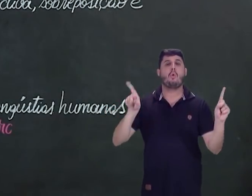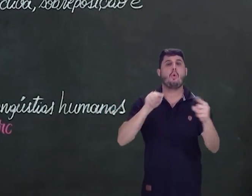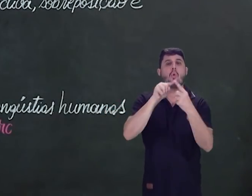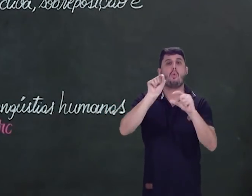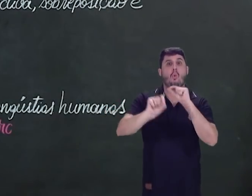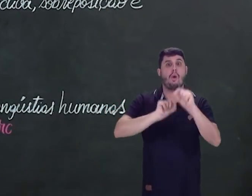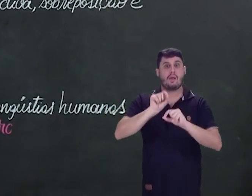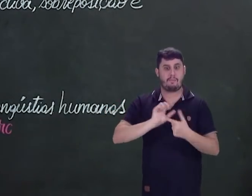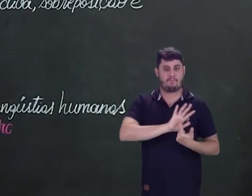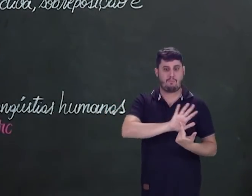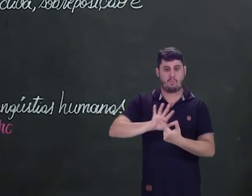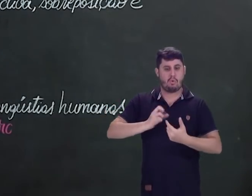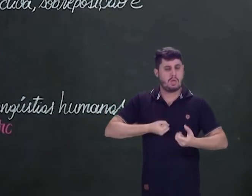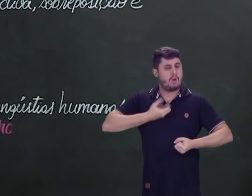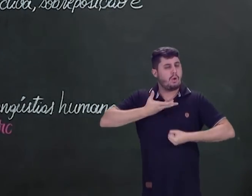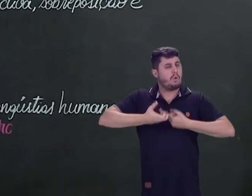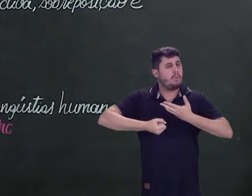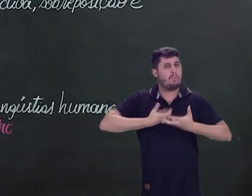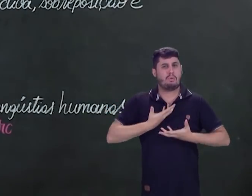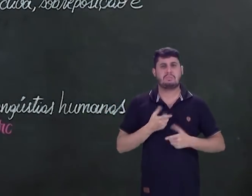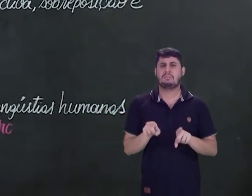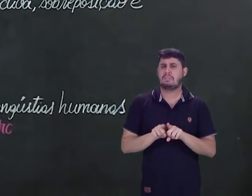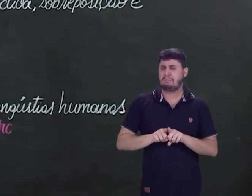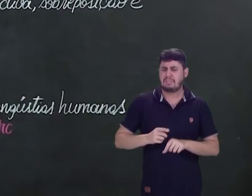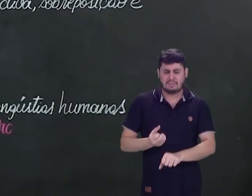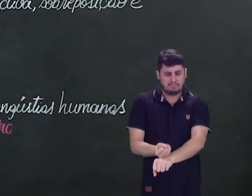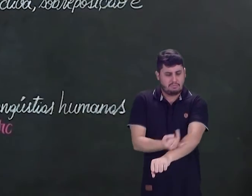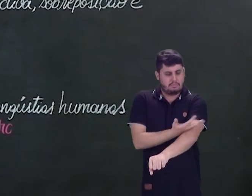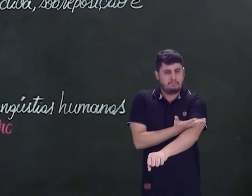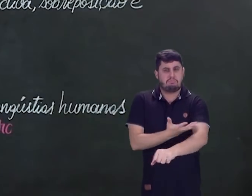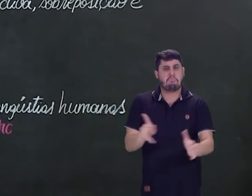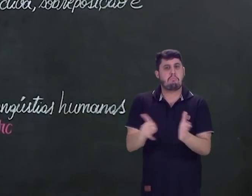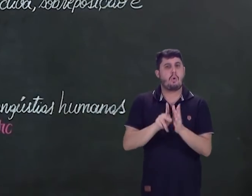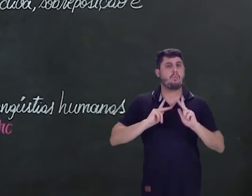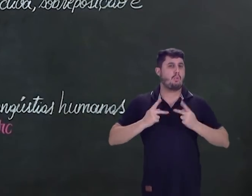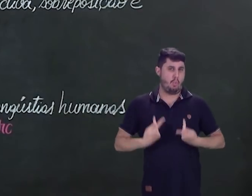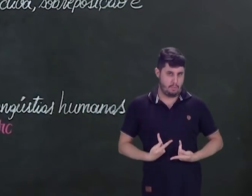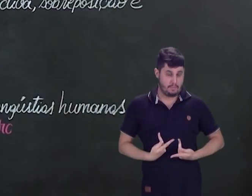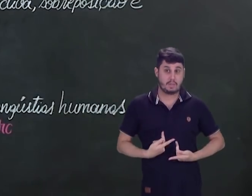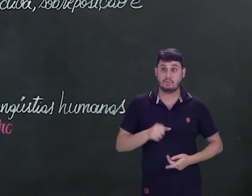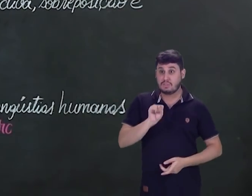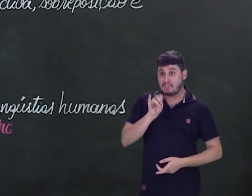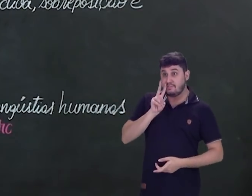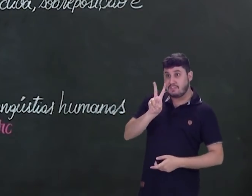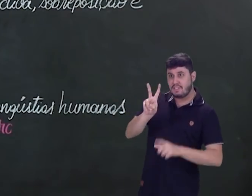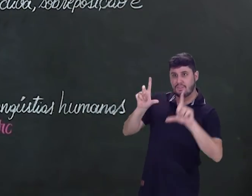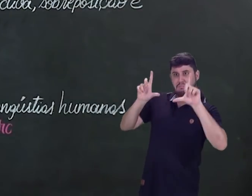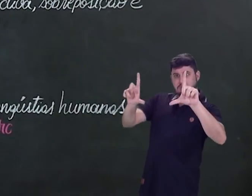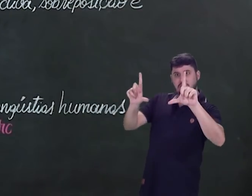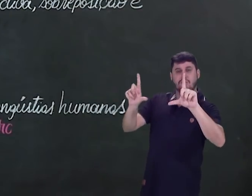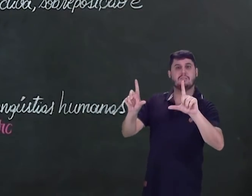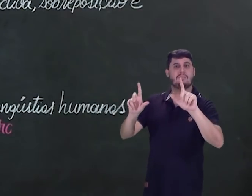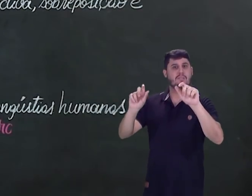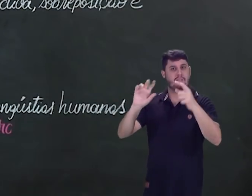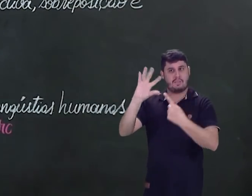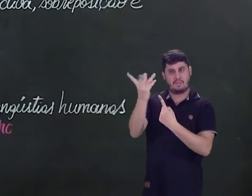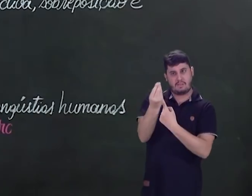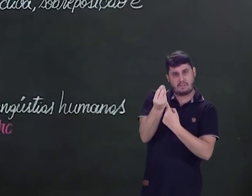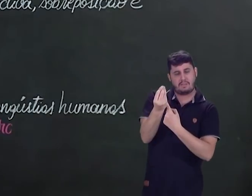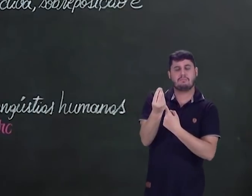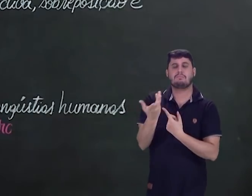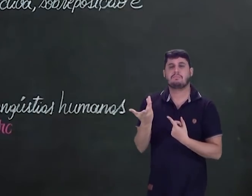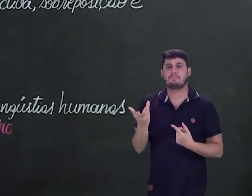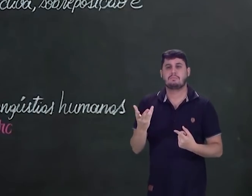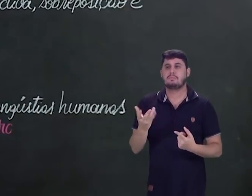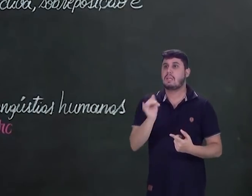das emoções e as angústias humanas. Quando você olha para uma pintura expressionista, uma obra